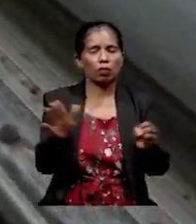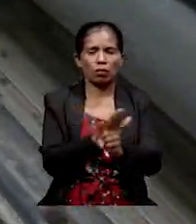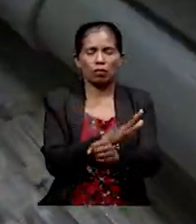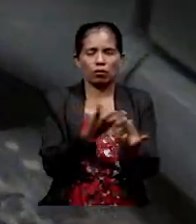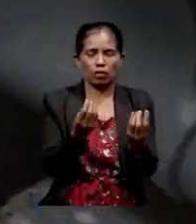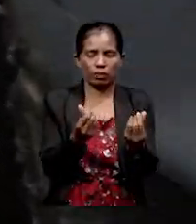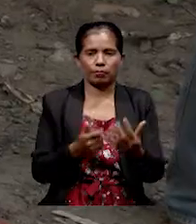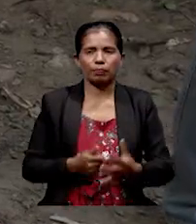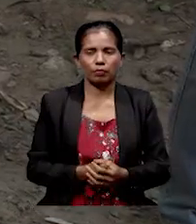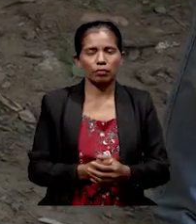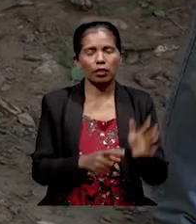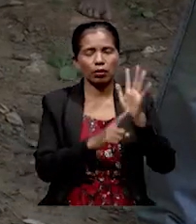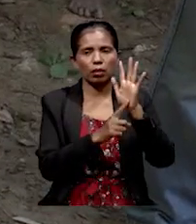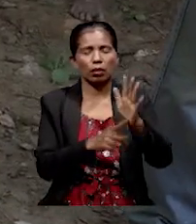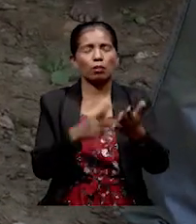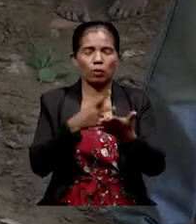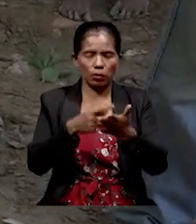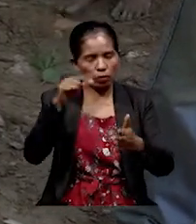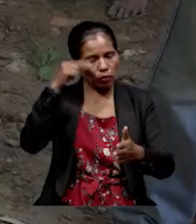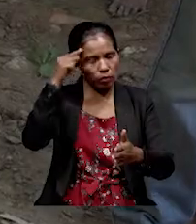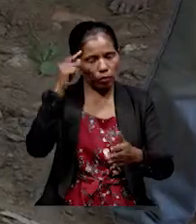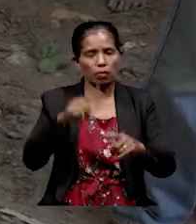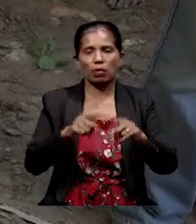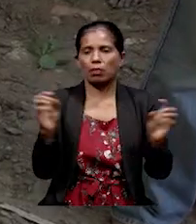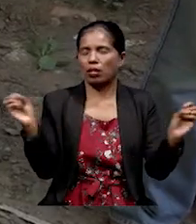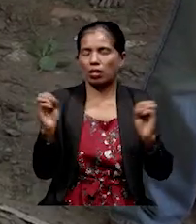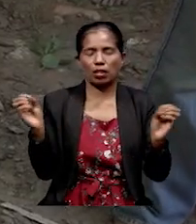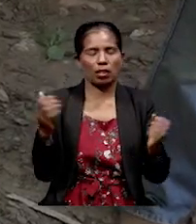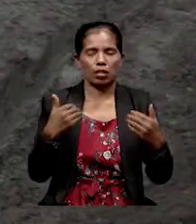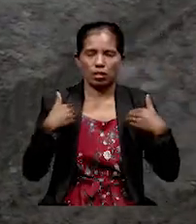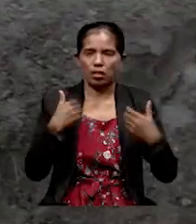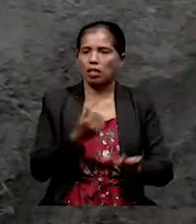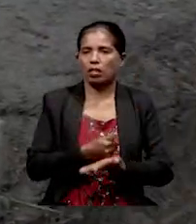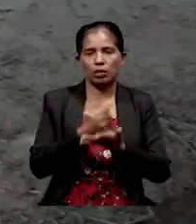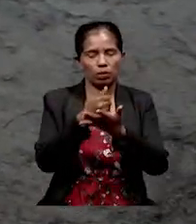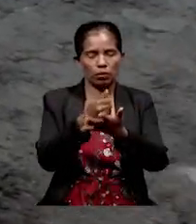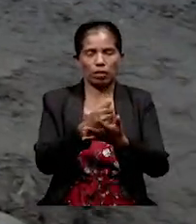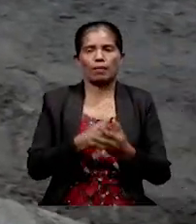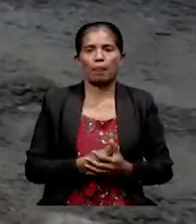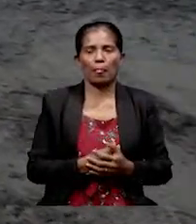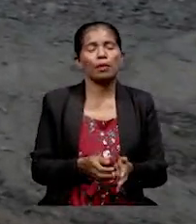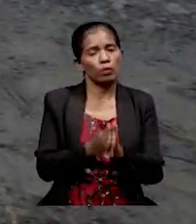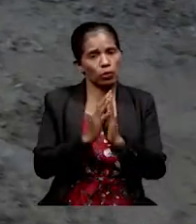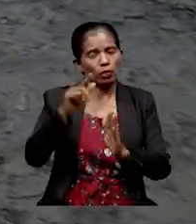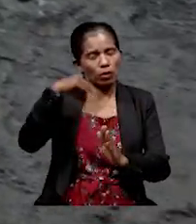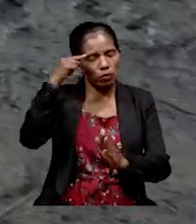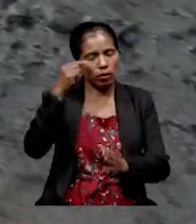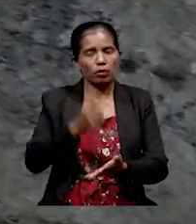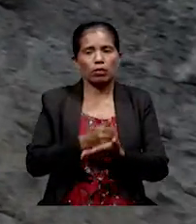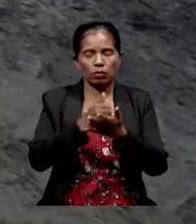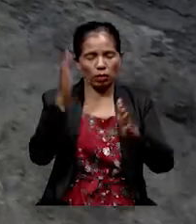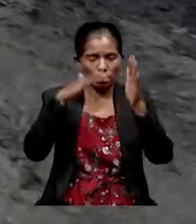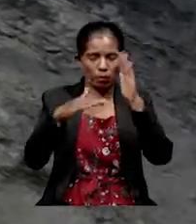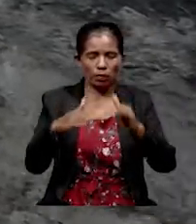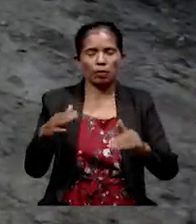comunidade atau ona proposta ba governo anterior, mai belai a resposta. Representante comunidade si aldeia ne, husu governo atau resolve problema estrada